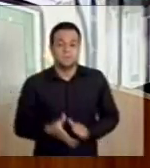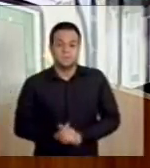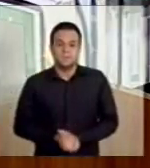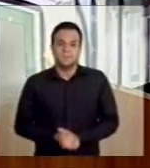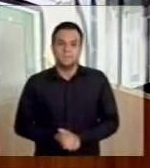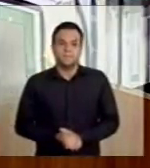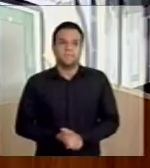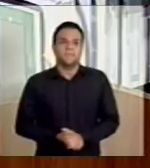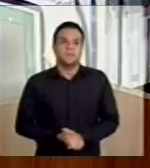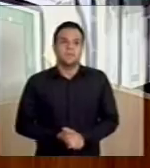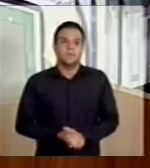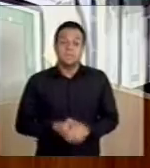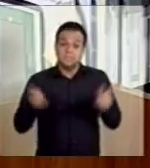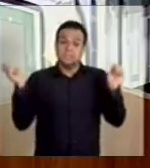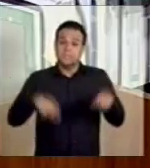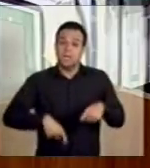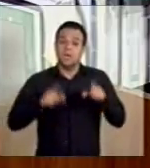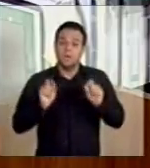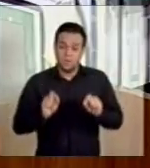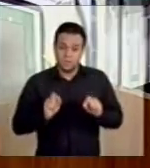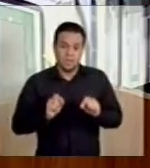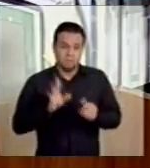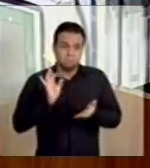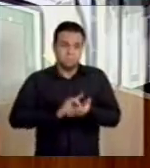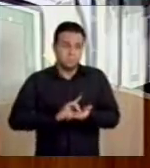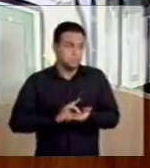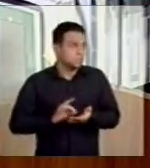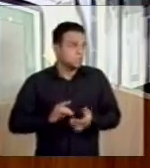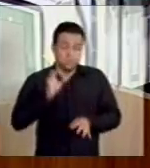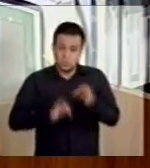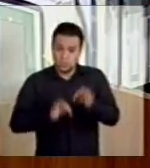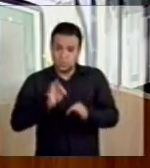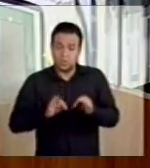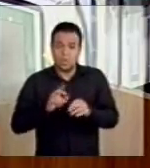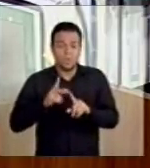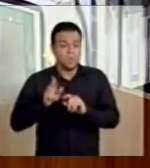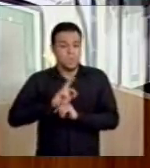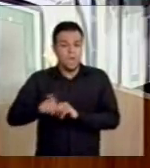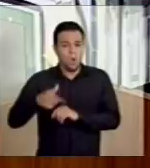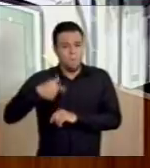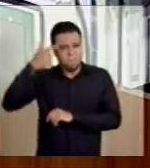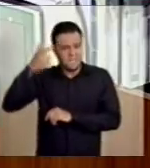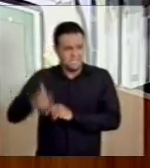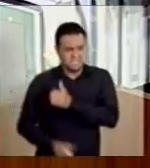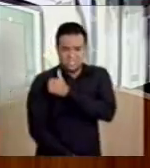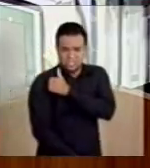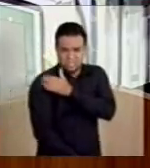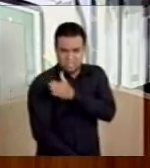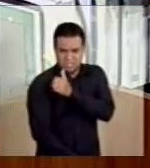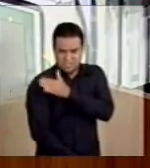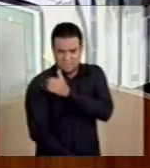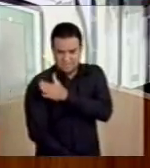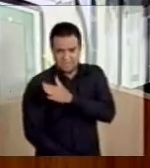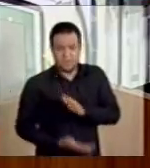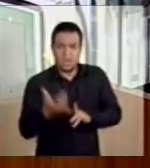assegurar que esses procedimentos sejam eficientes, justos e não discriminatórios, e que